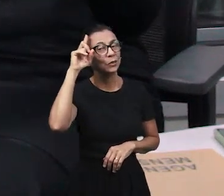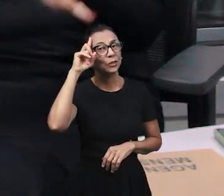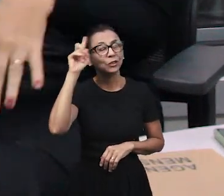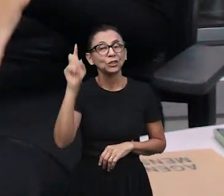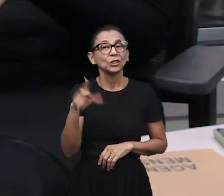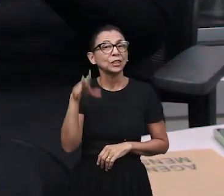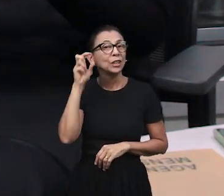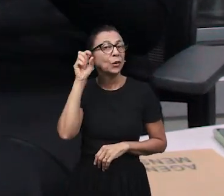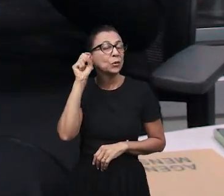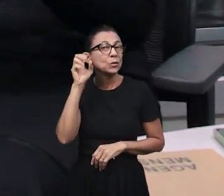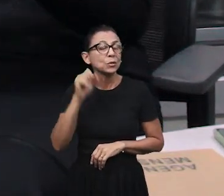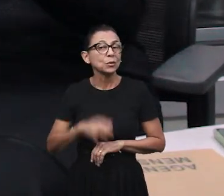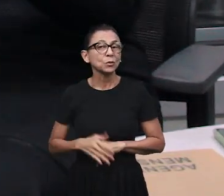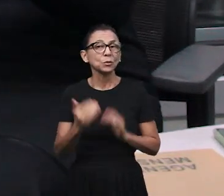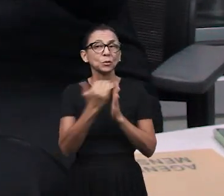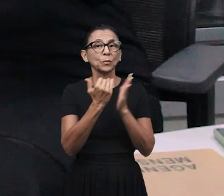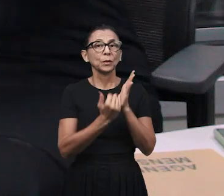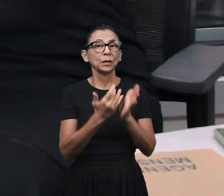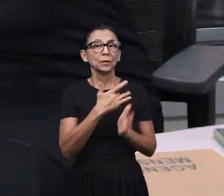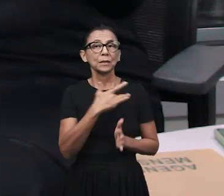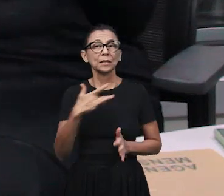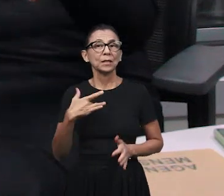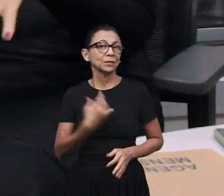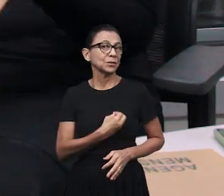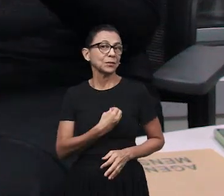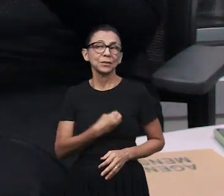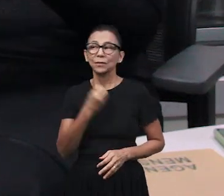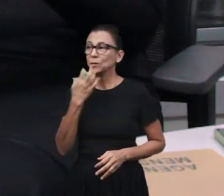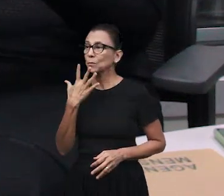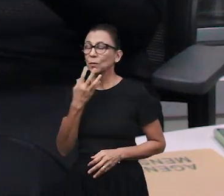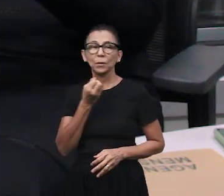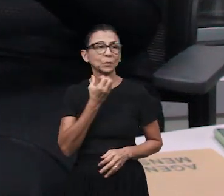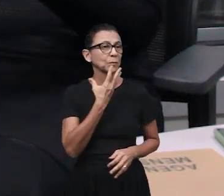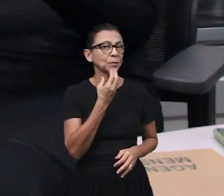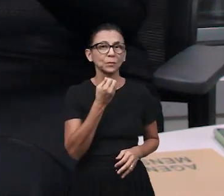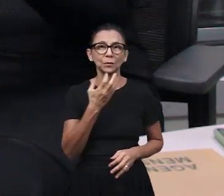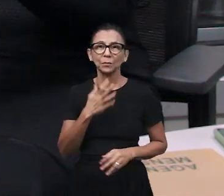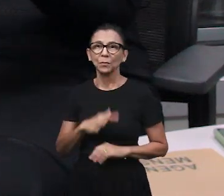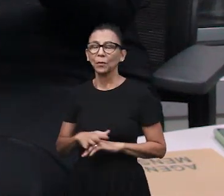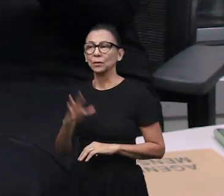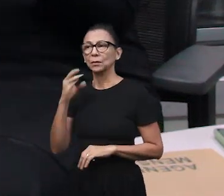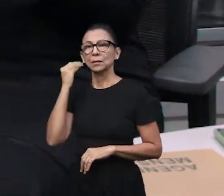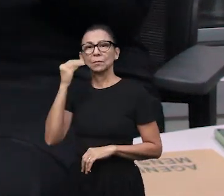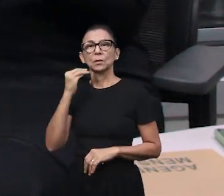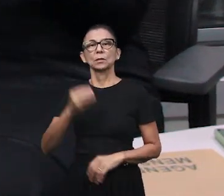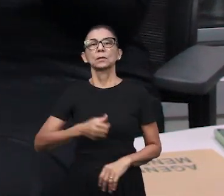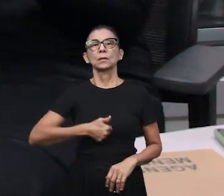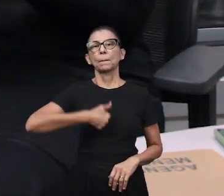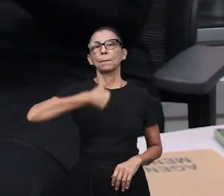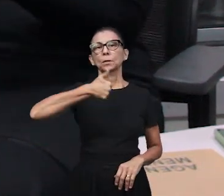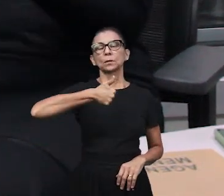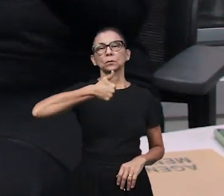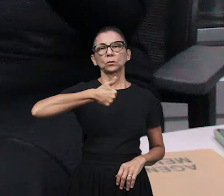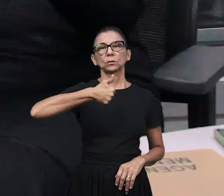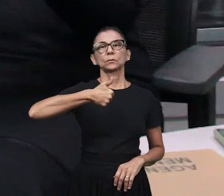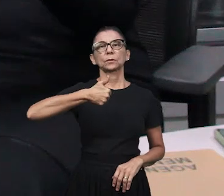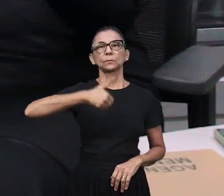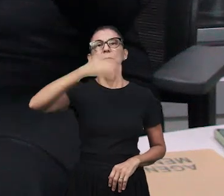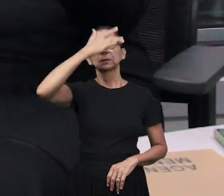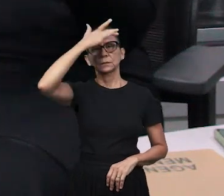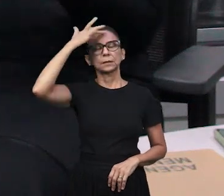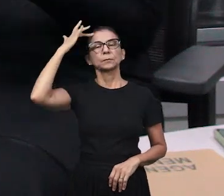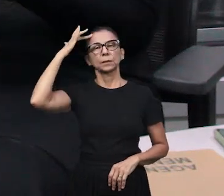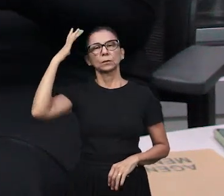o quadro Viver com Saúde, vem falar do Você Precisa Saber, aquilo que me falou foi muito bom. Então a gente tem essa experiência positiva dos